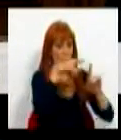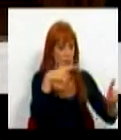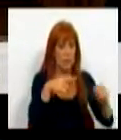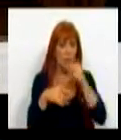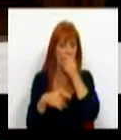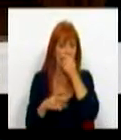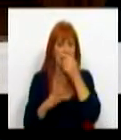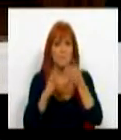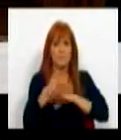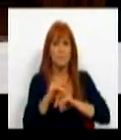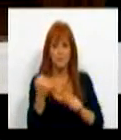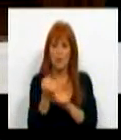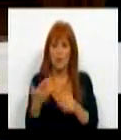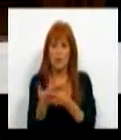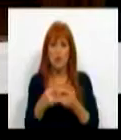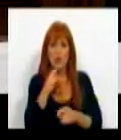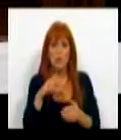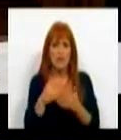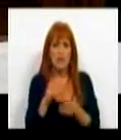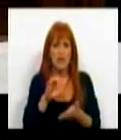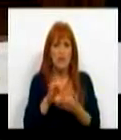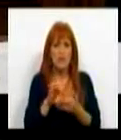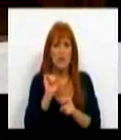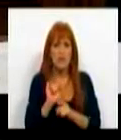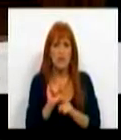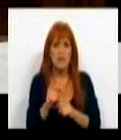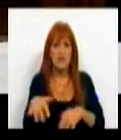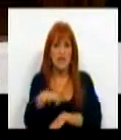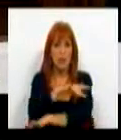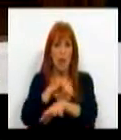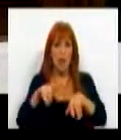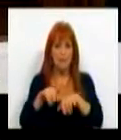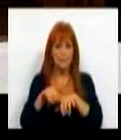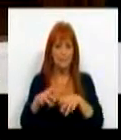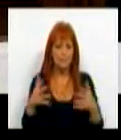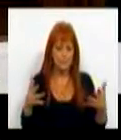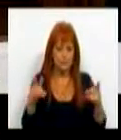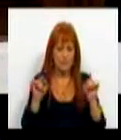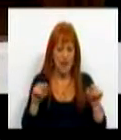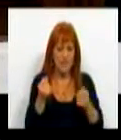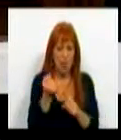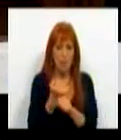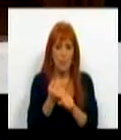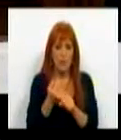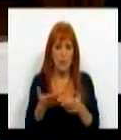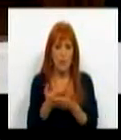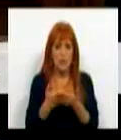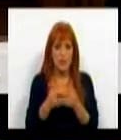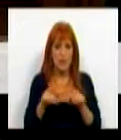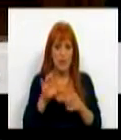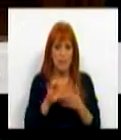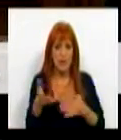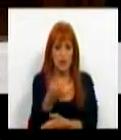BANIF através de uma operação que nós chamamos de capital circular. Ora bem, essa operação de capital